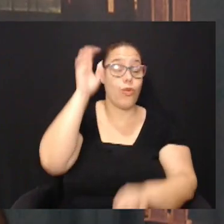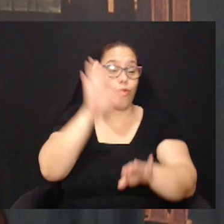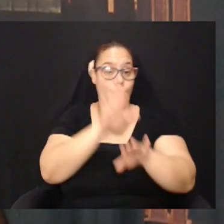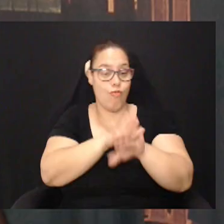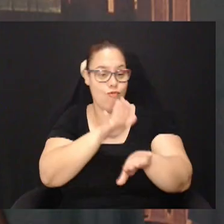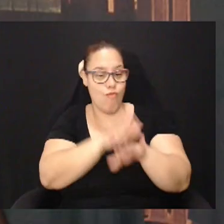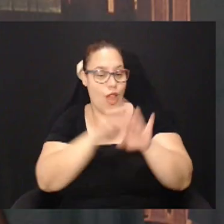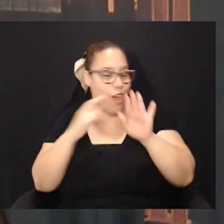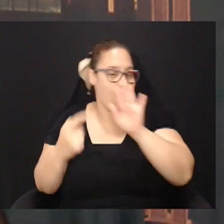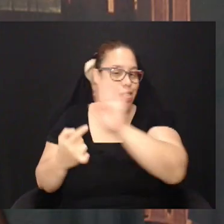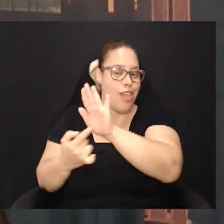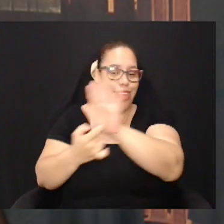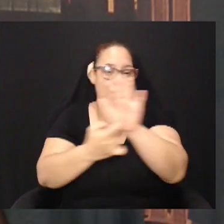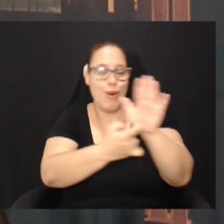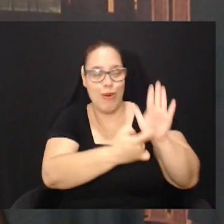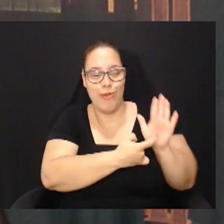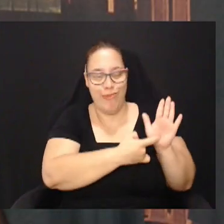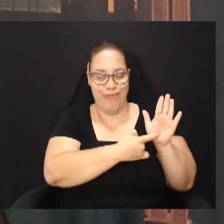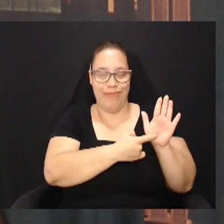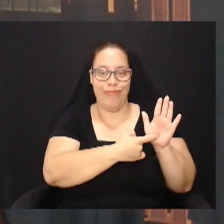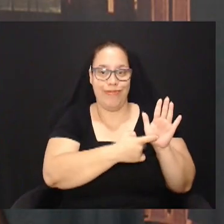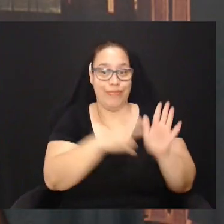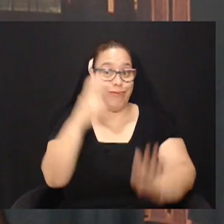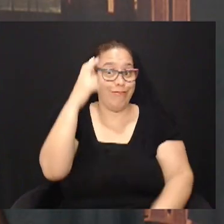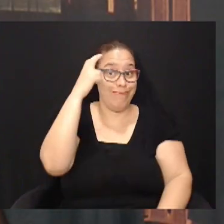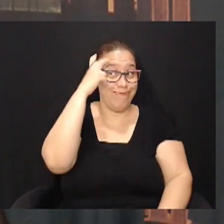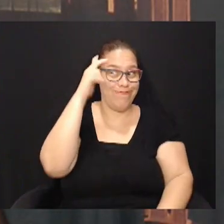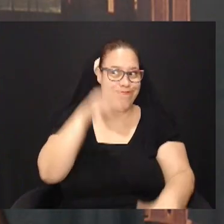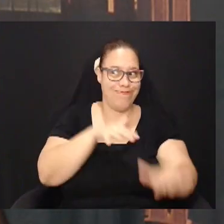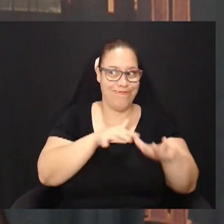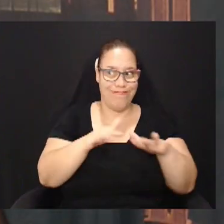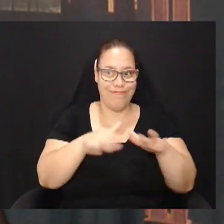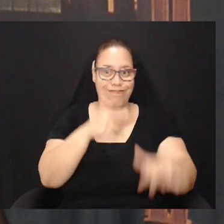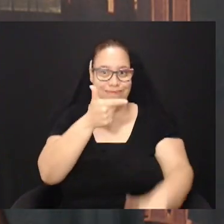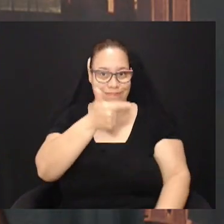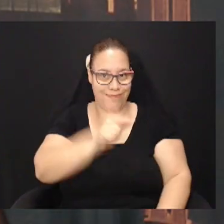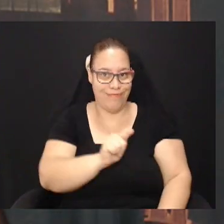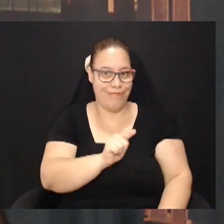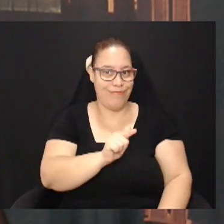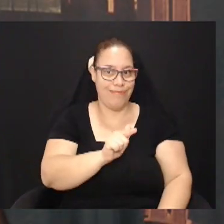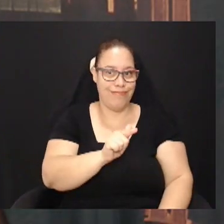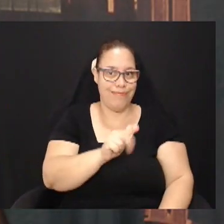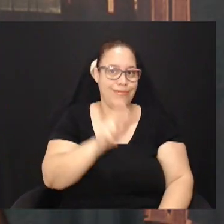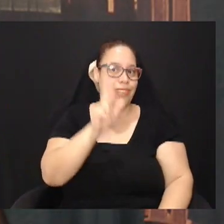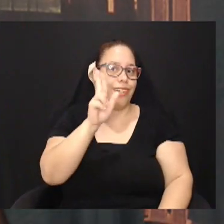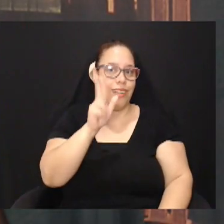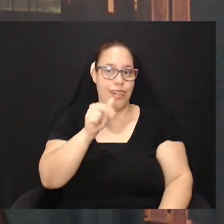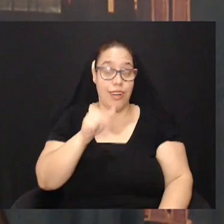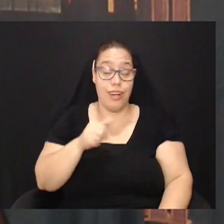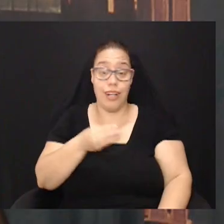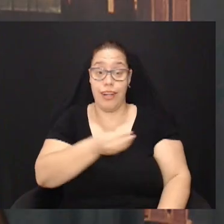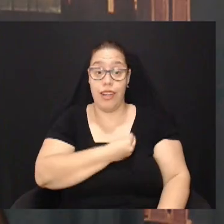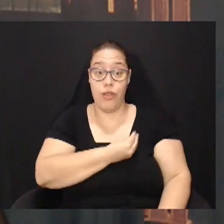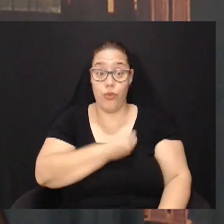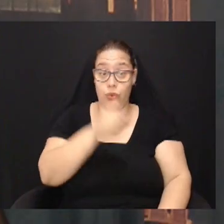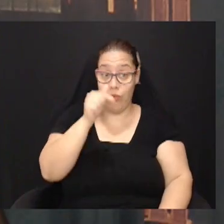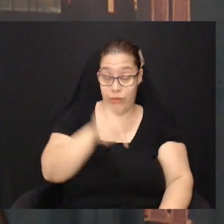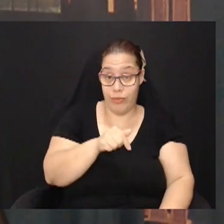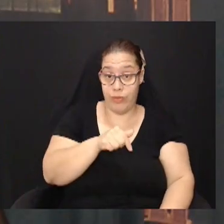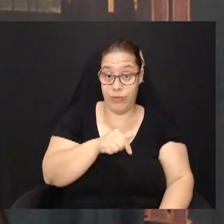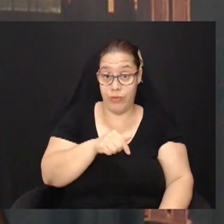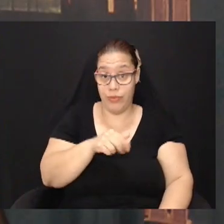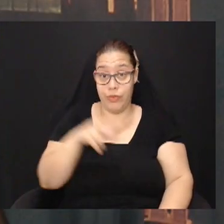mostrada. É cultura de um momento que, de novo, nem sempre nós vivenciamos aquilo. Eu particularmente, gosto muito de